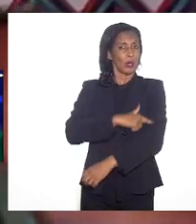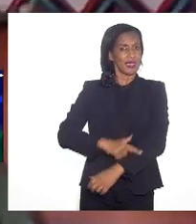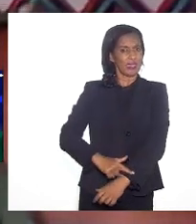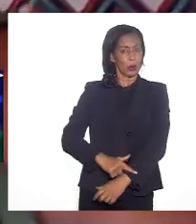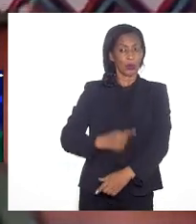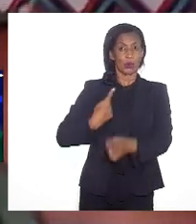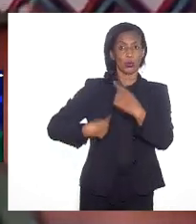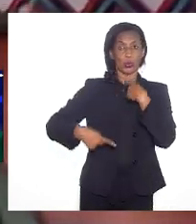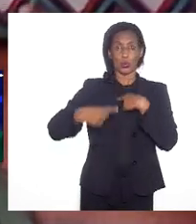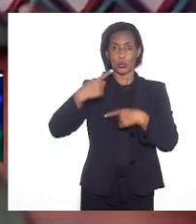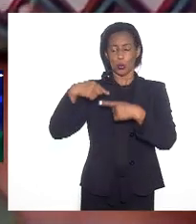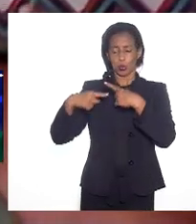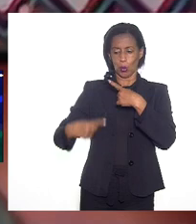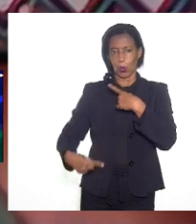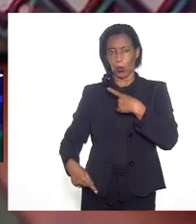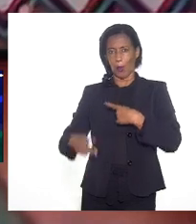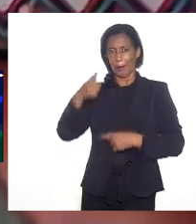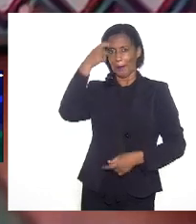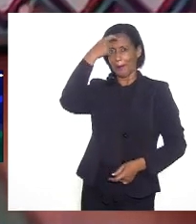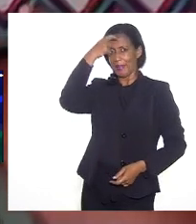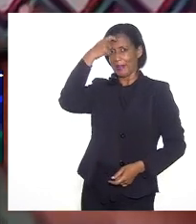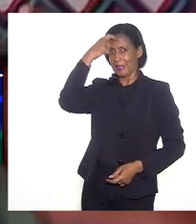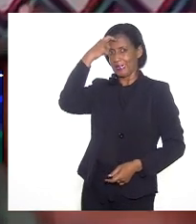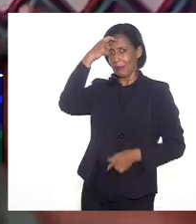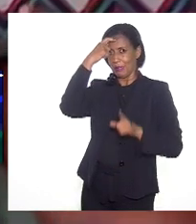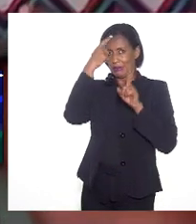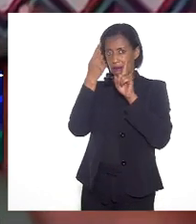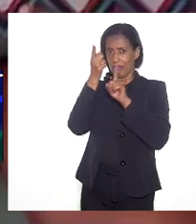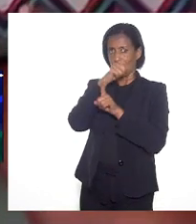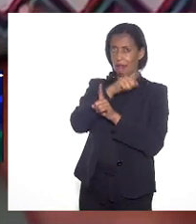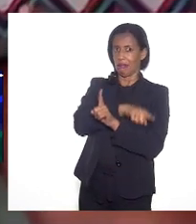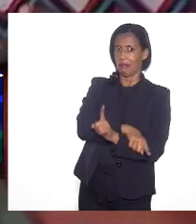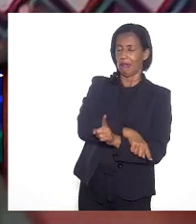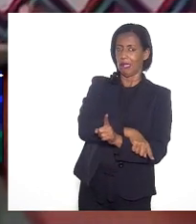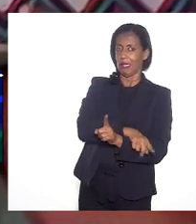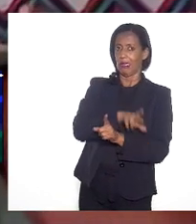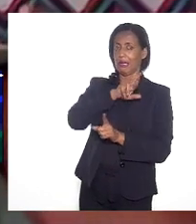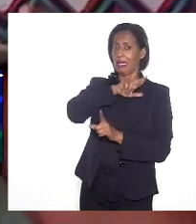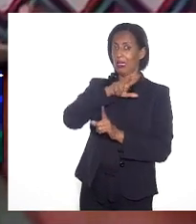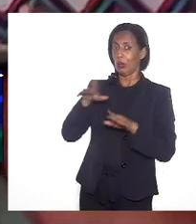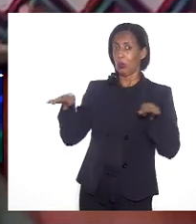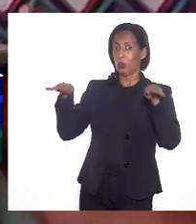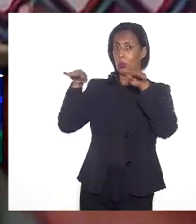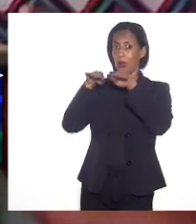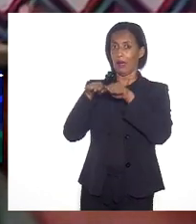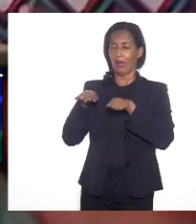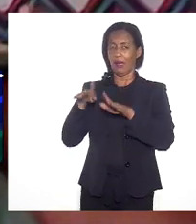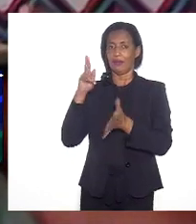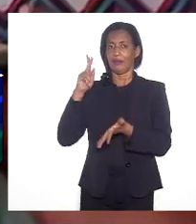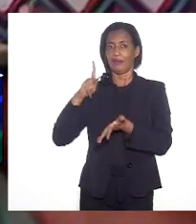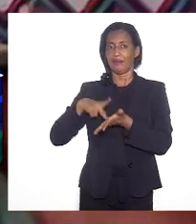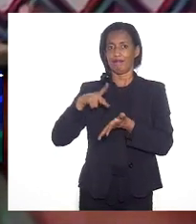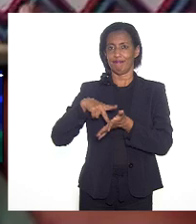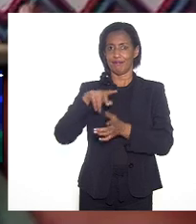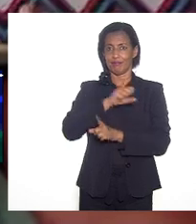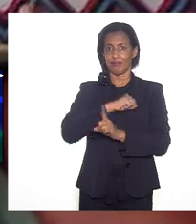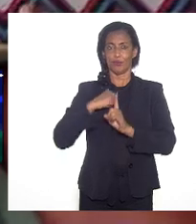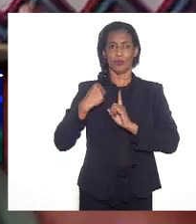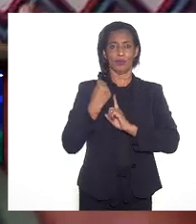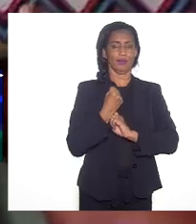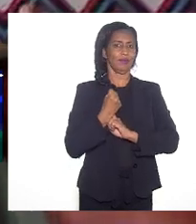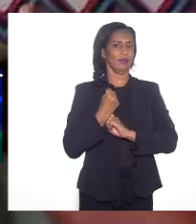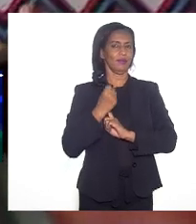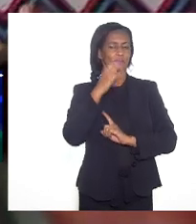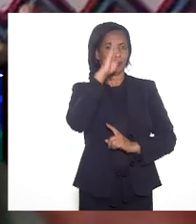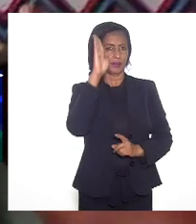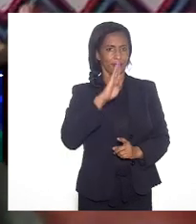desconstrua pensamentos, né, que não atendem mais à conjuntura e à realidade da sociedade brasileira. Cada